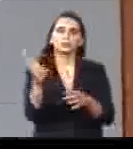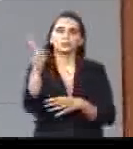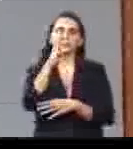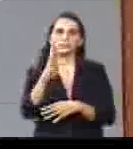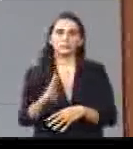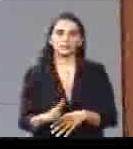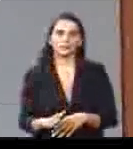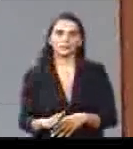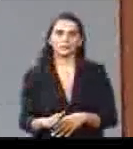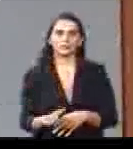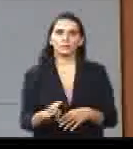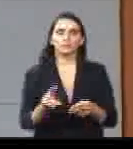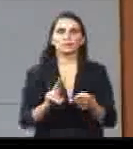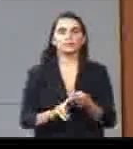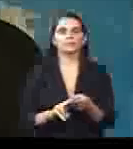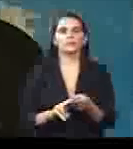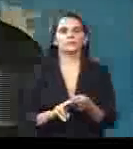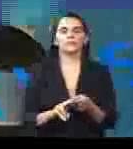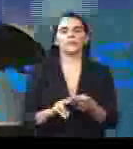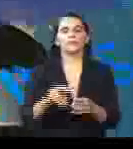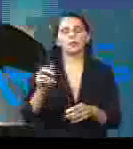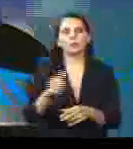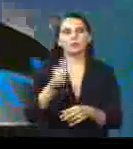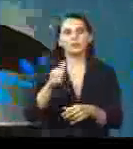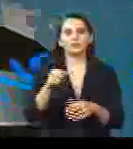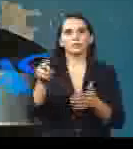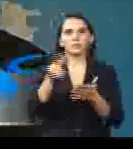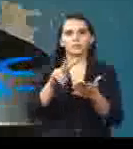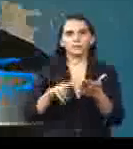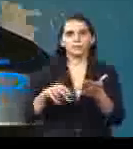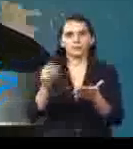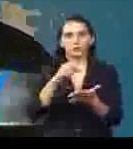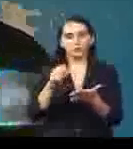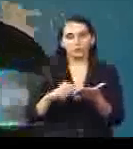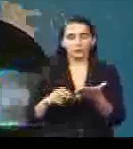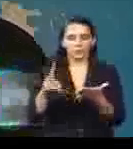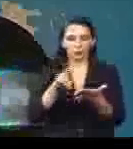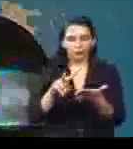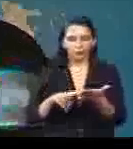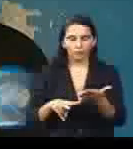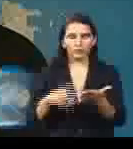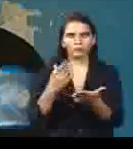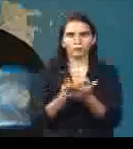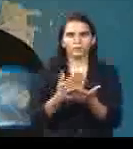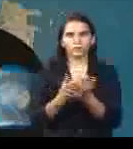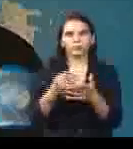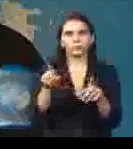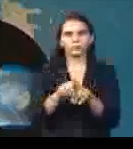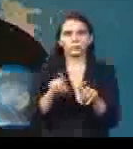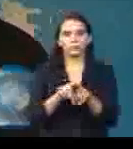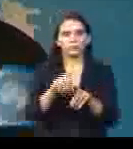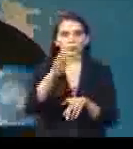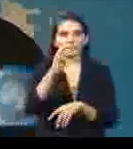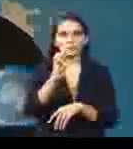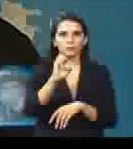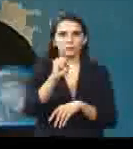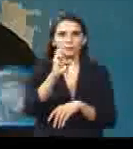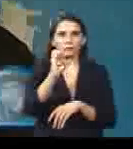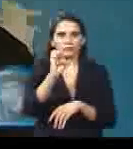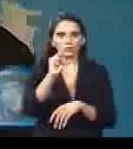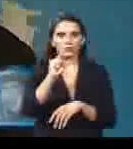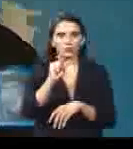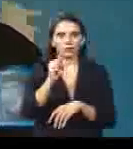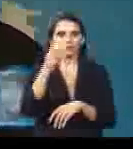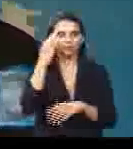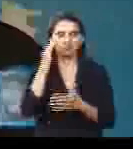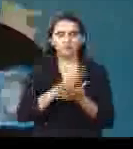educação prisional em todo o Brasil. Tem me transformado, e a partir dos textos que eu venho lendo, das teses, é até